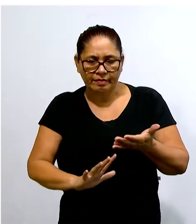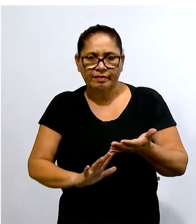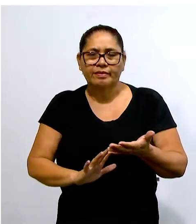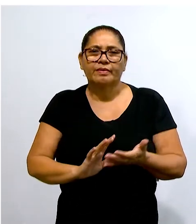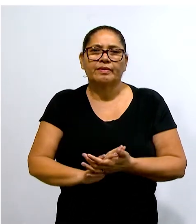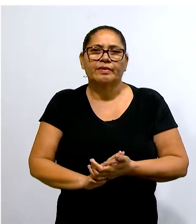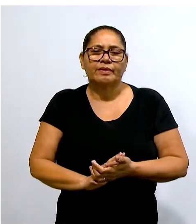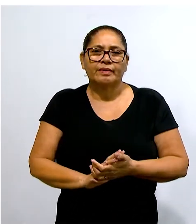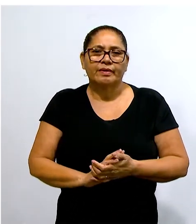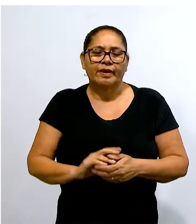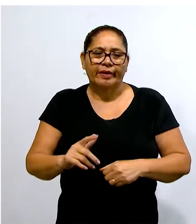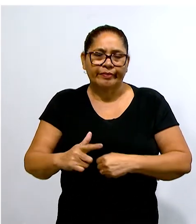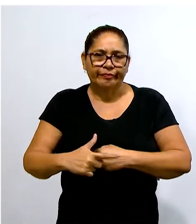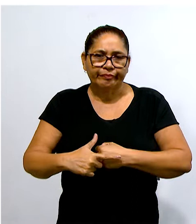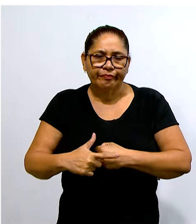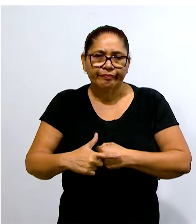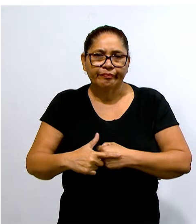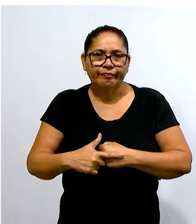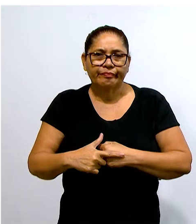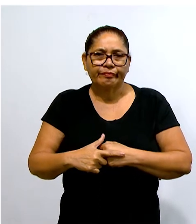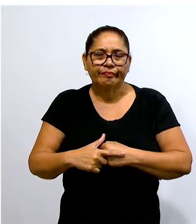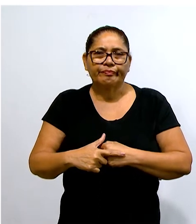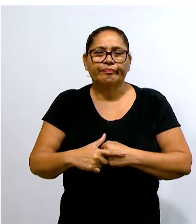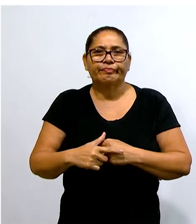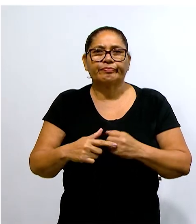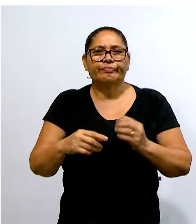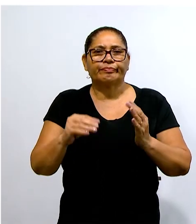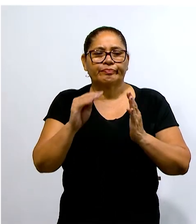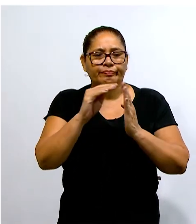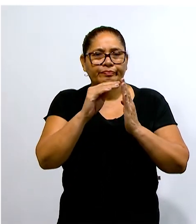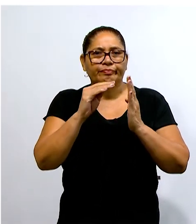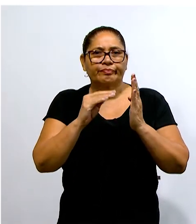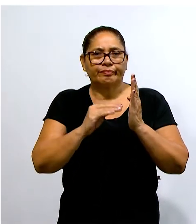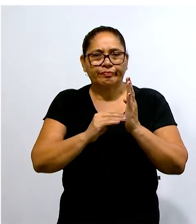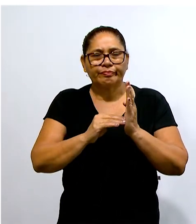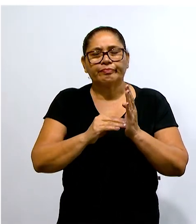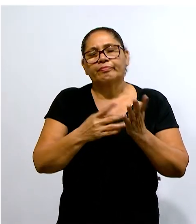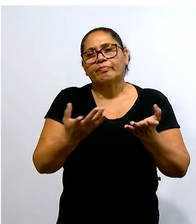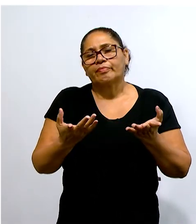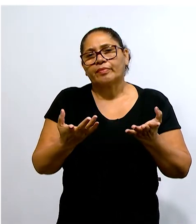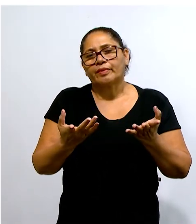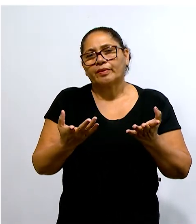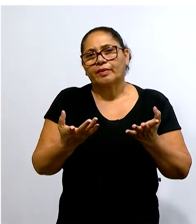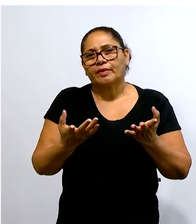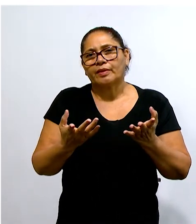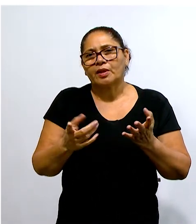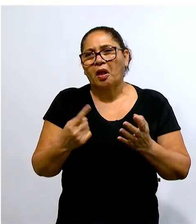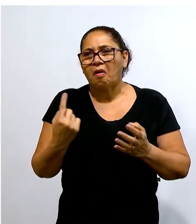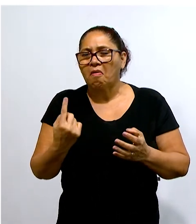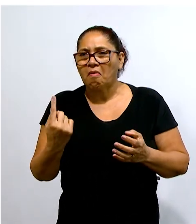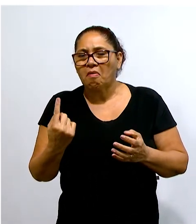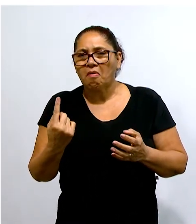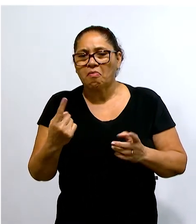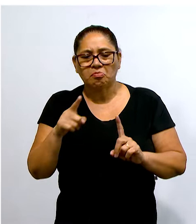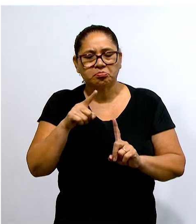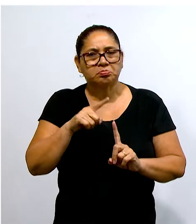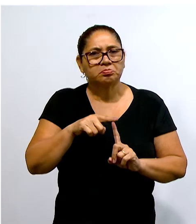um elemento diferenciador das metodologias. Não dar ênfase a uma única